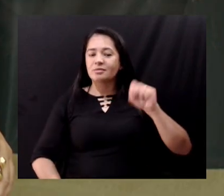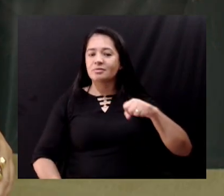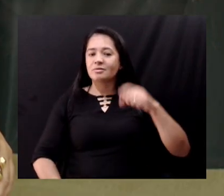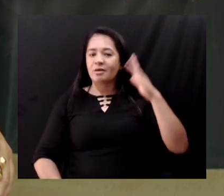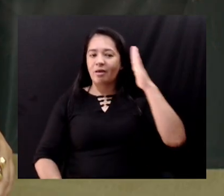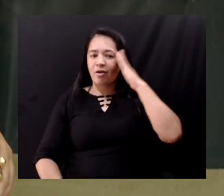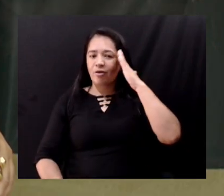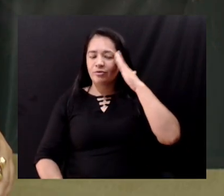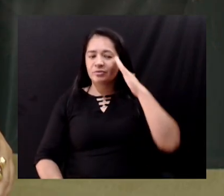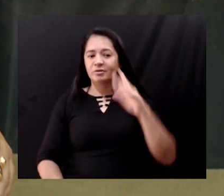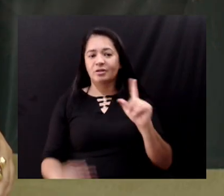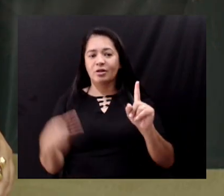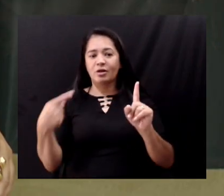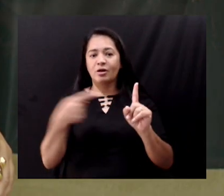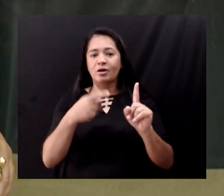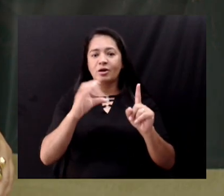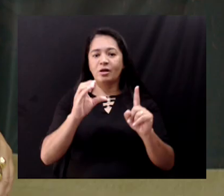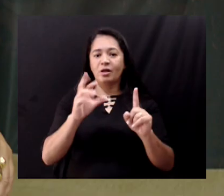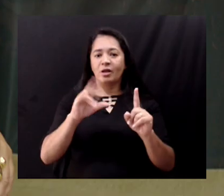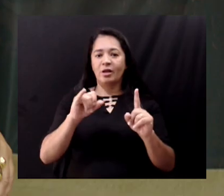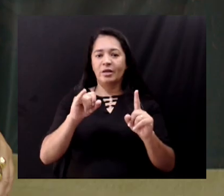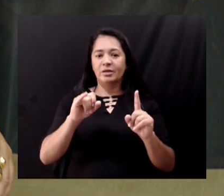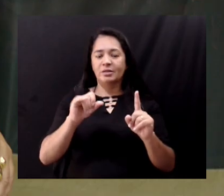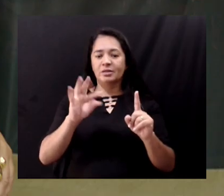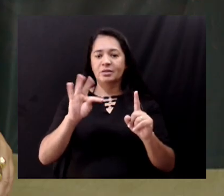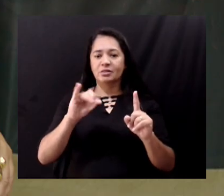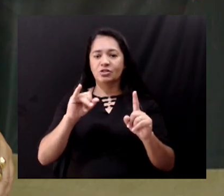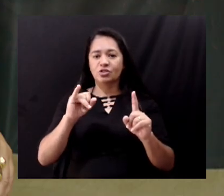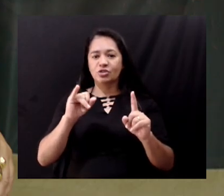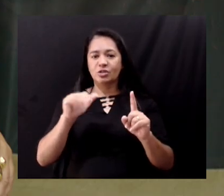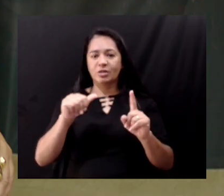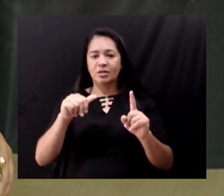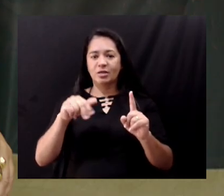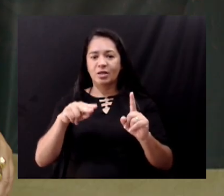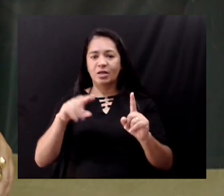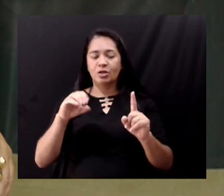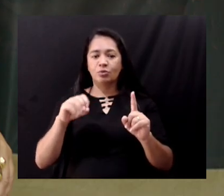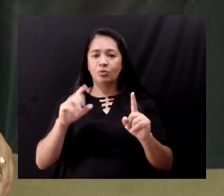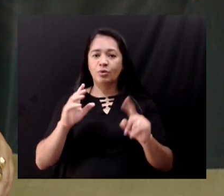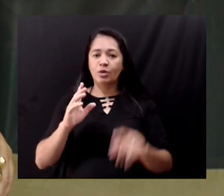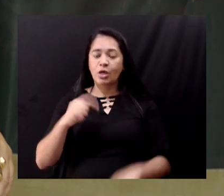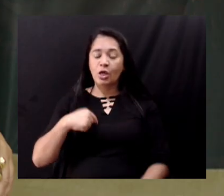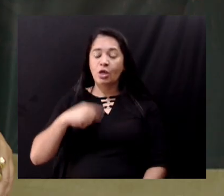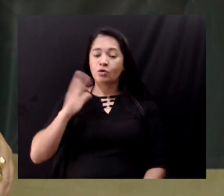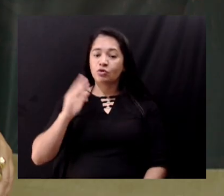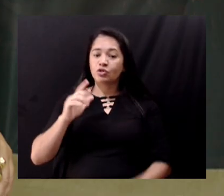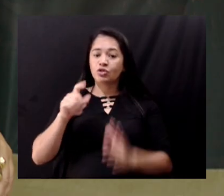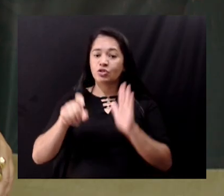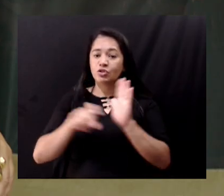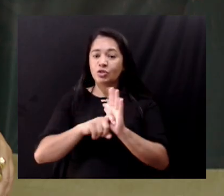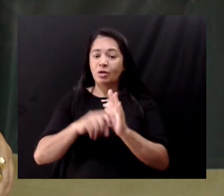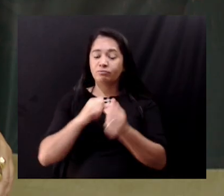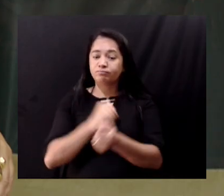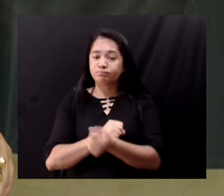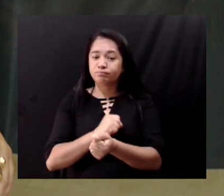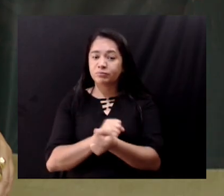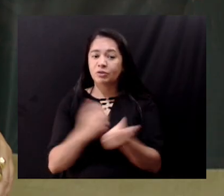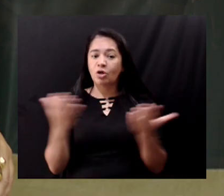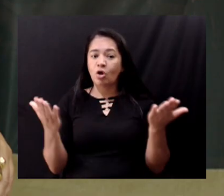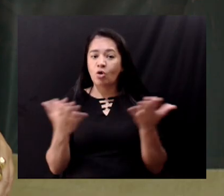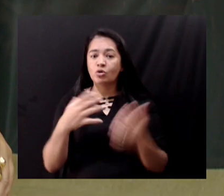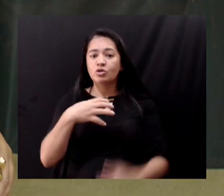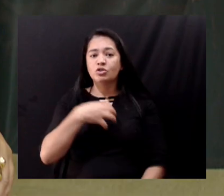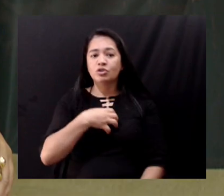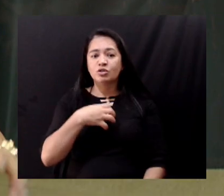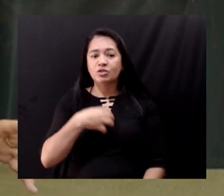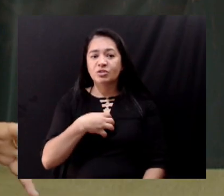Jardim Santa Genebra, olha aqui, ele disse assim, ó: "Já fui dependente químico e hoje sinto o mesmo descontrole